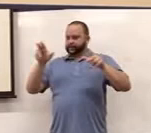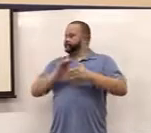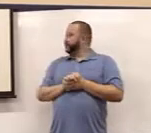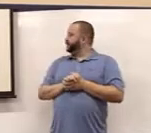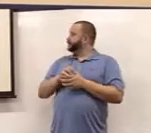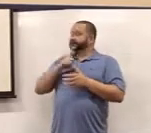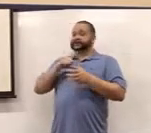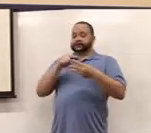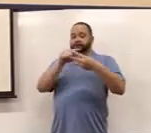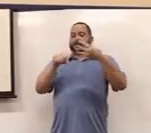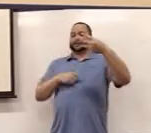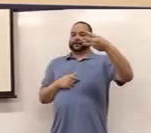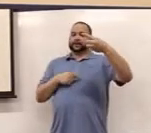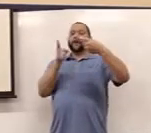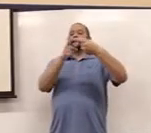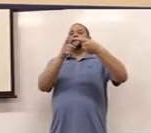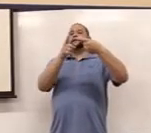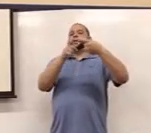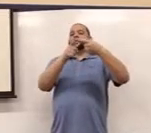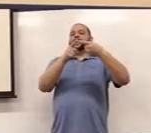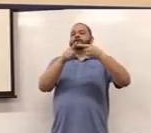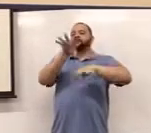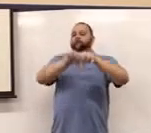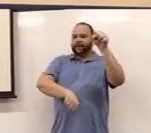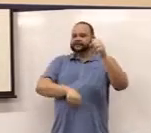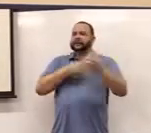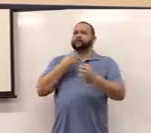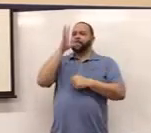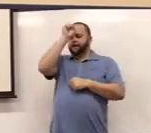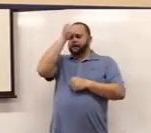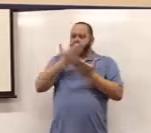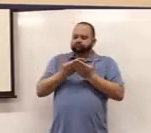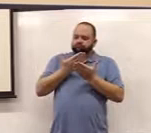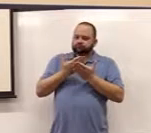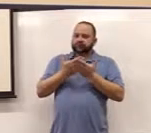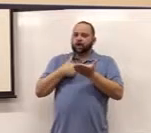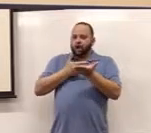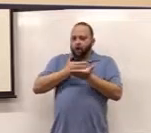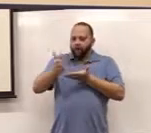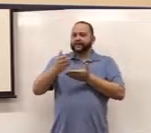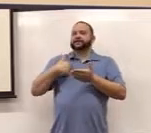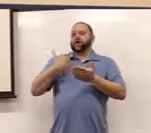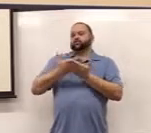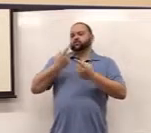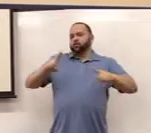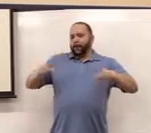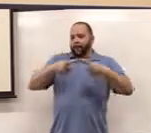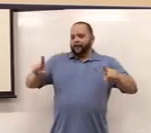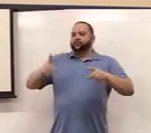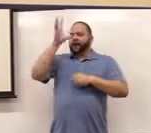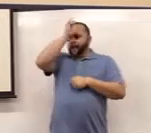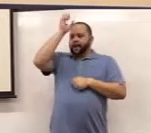mas são três fases, normalmente. A primeira fase é de formação, né? É quando ele começa a ter aula de música, quando ele começa a